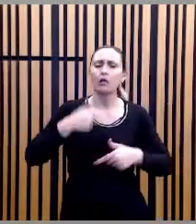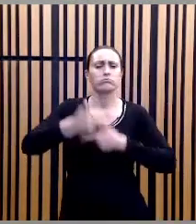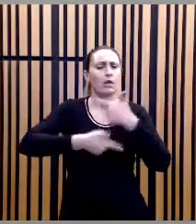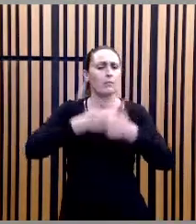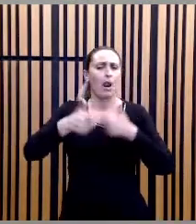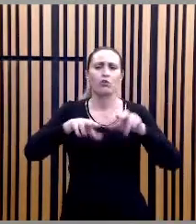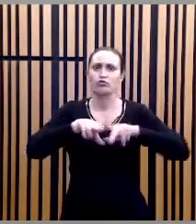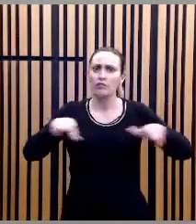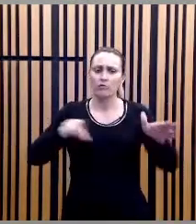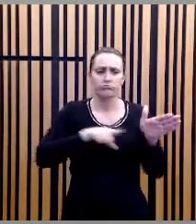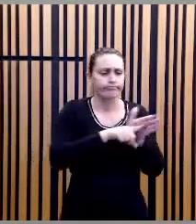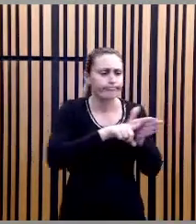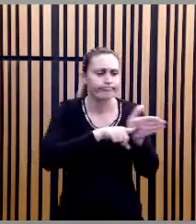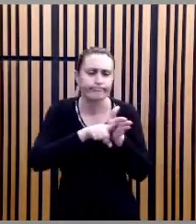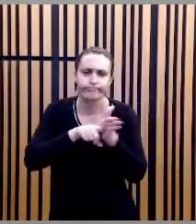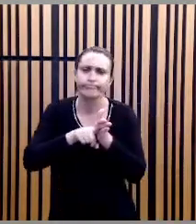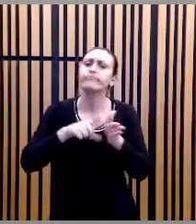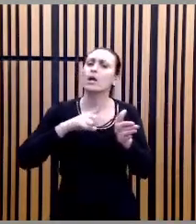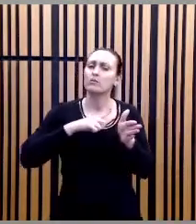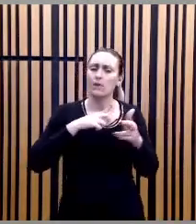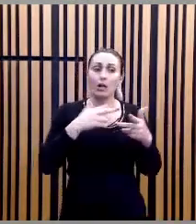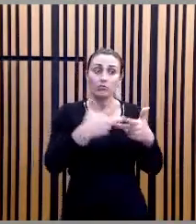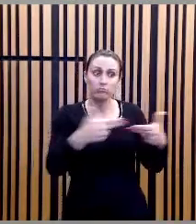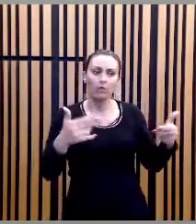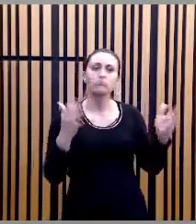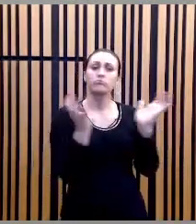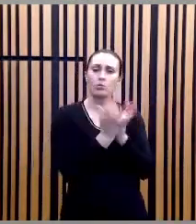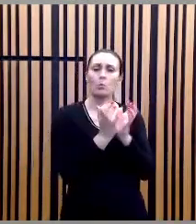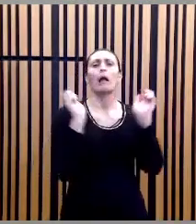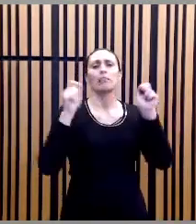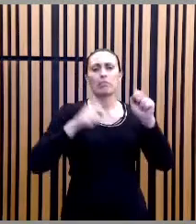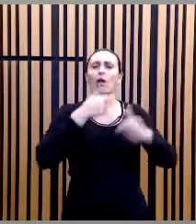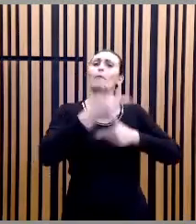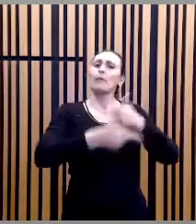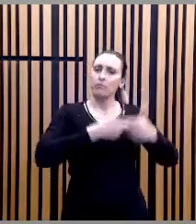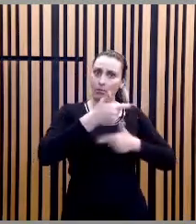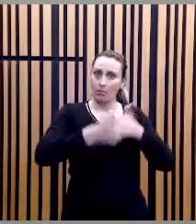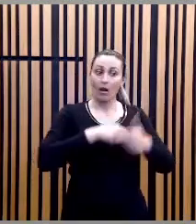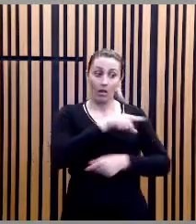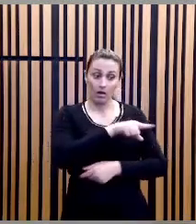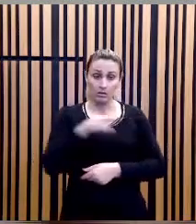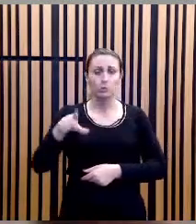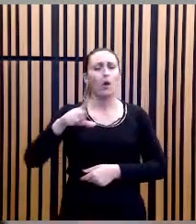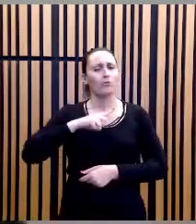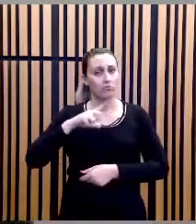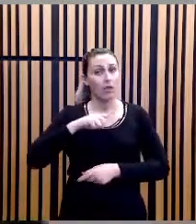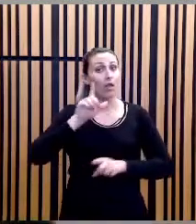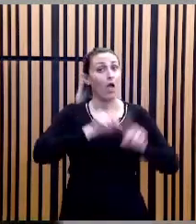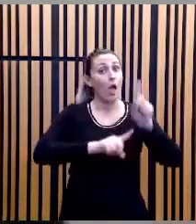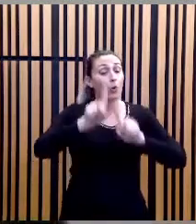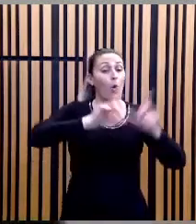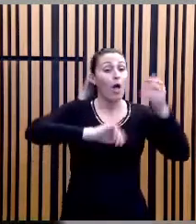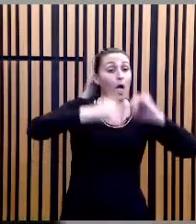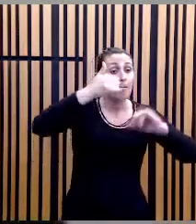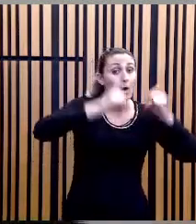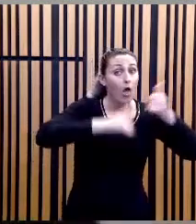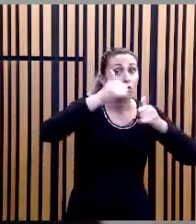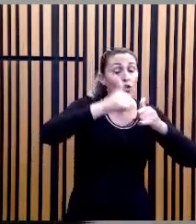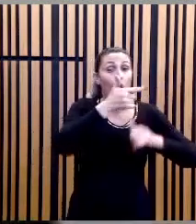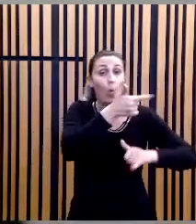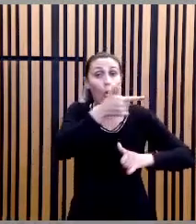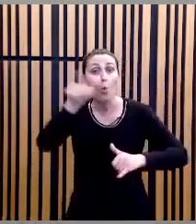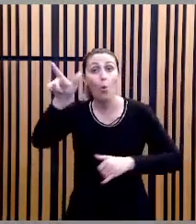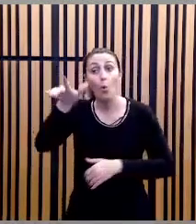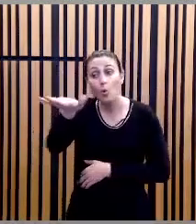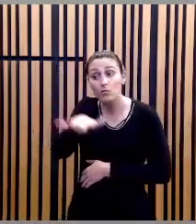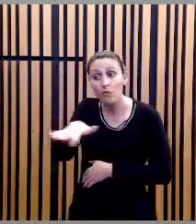dá para fazer uma gama aí de coisas dentro da universidade, com os laboratórios que a gente tem, muitas vezes de outras áreas, mas